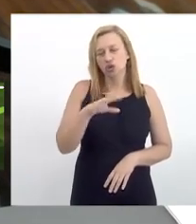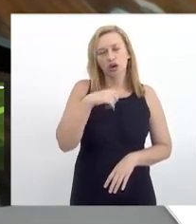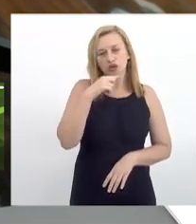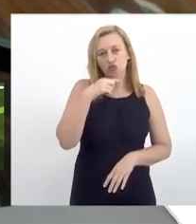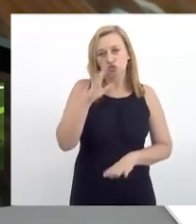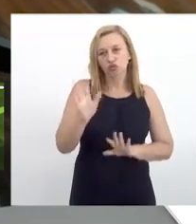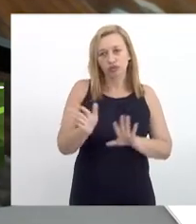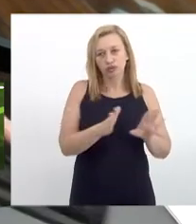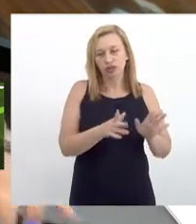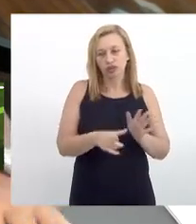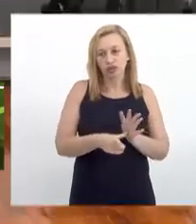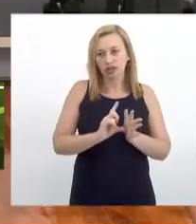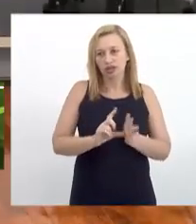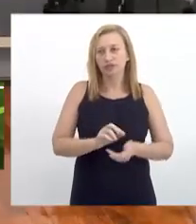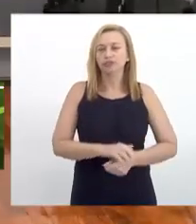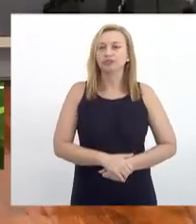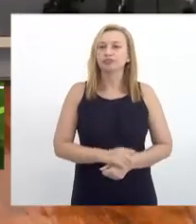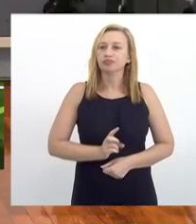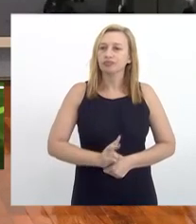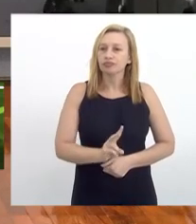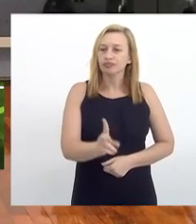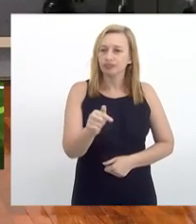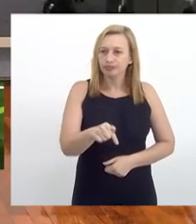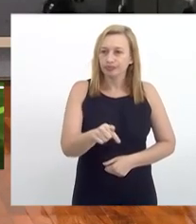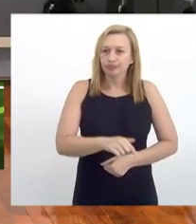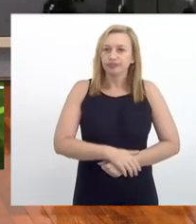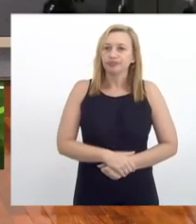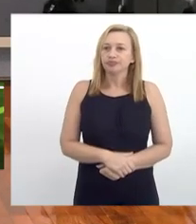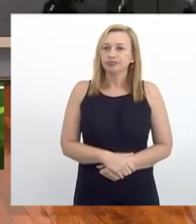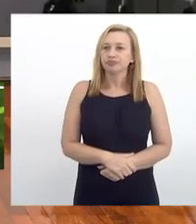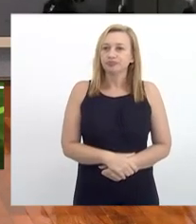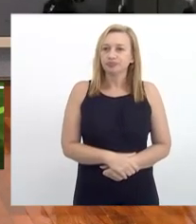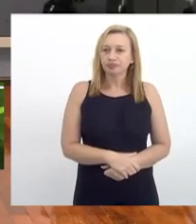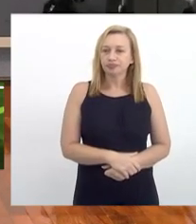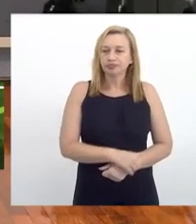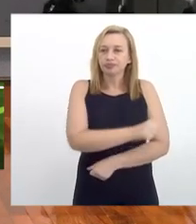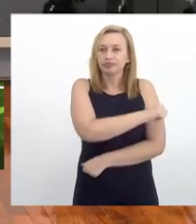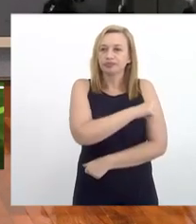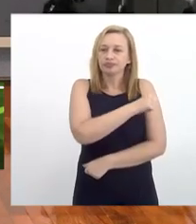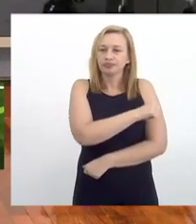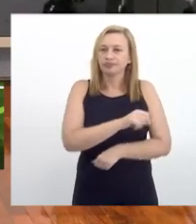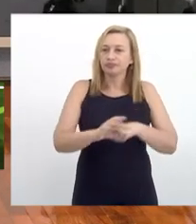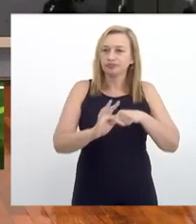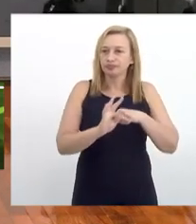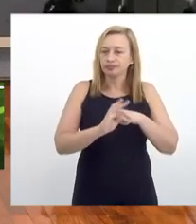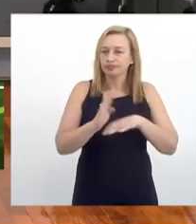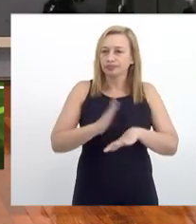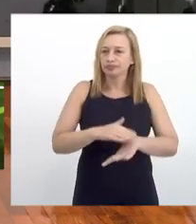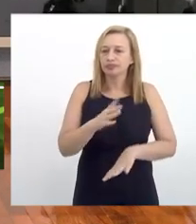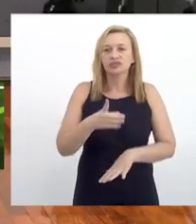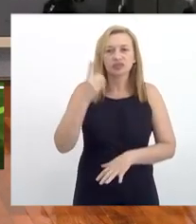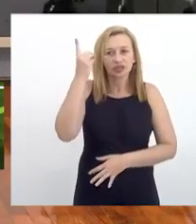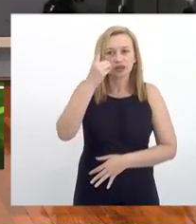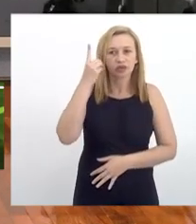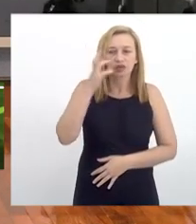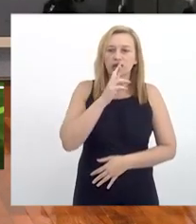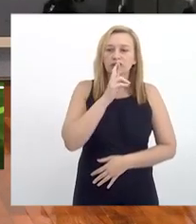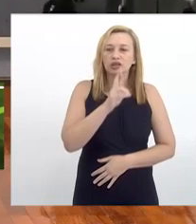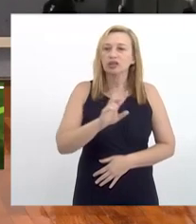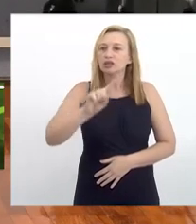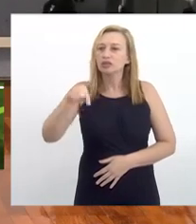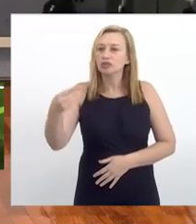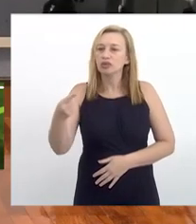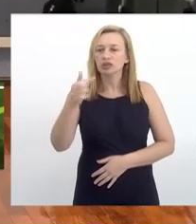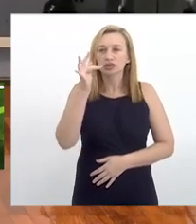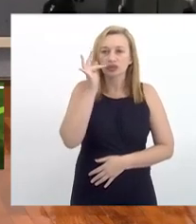anterior. Então, eu vou continuar aqui porque a questão da enfermeira foi mais técnica. Deputada Renata, em seguida a Serafine, e